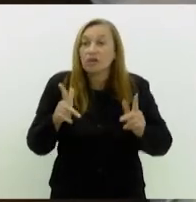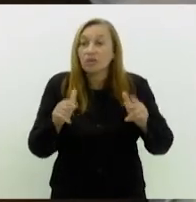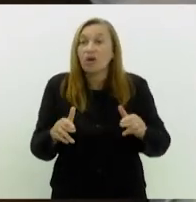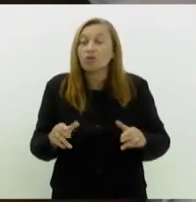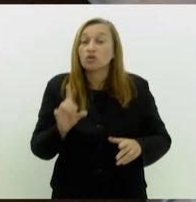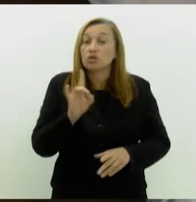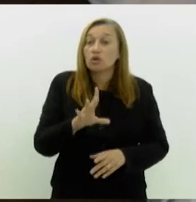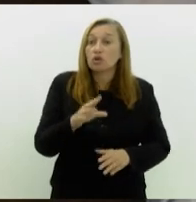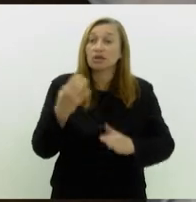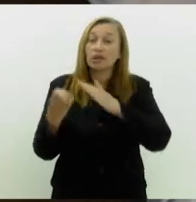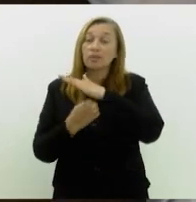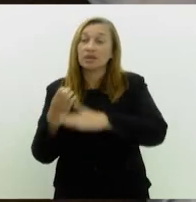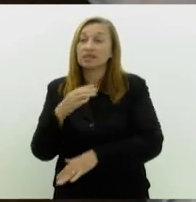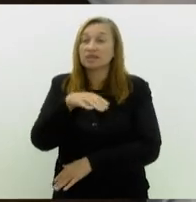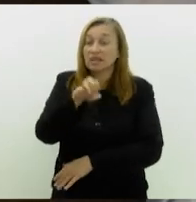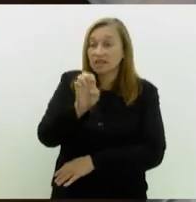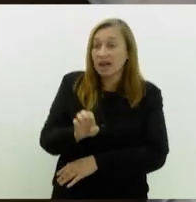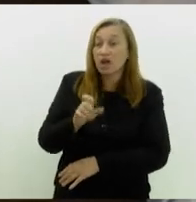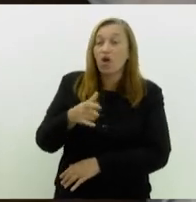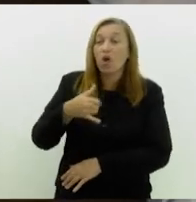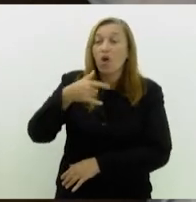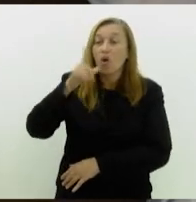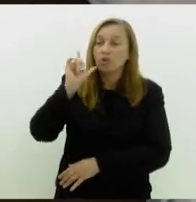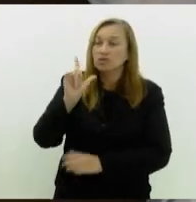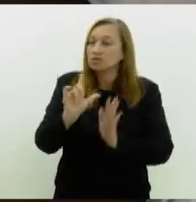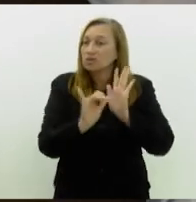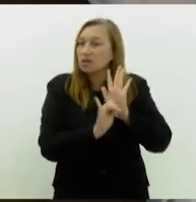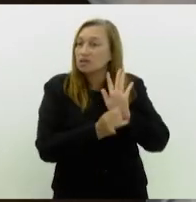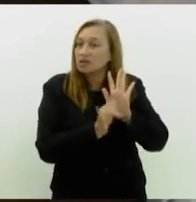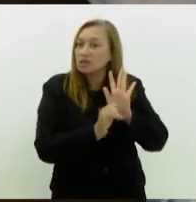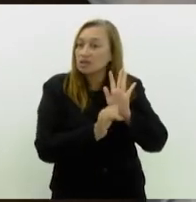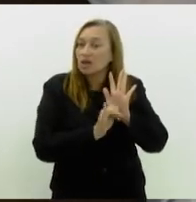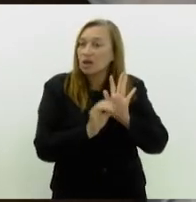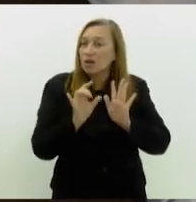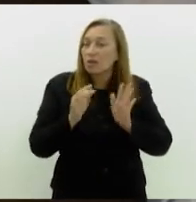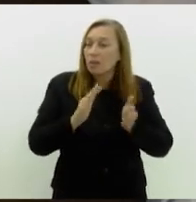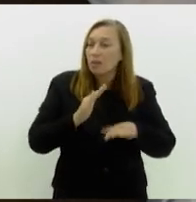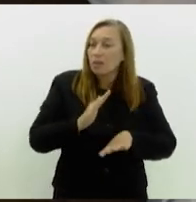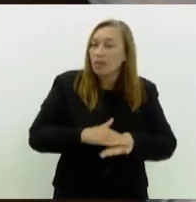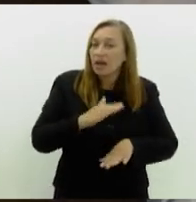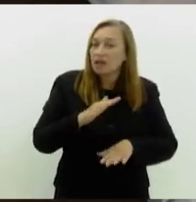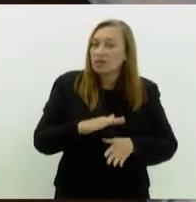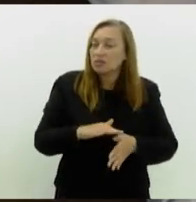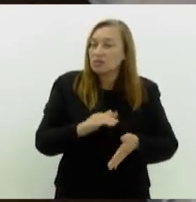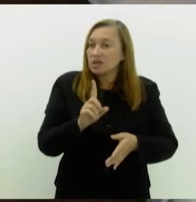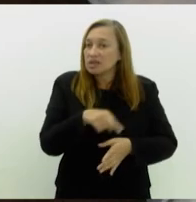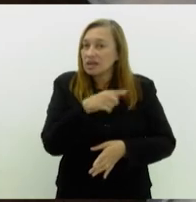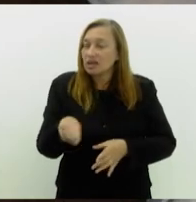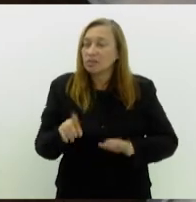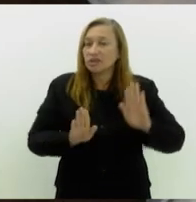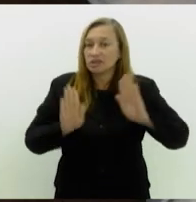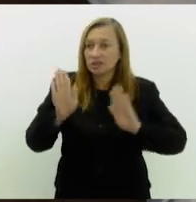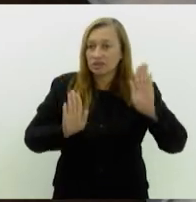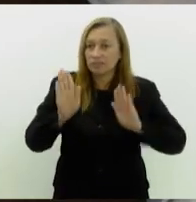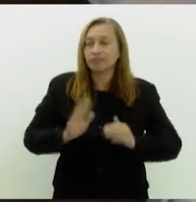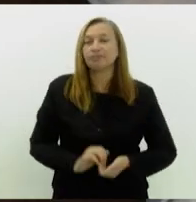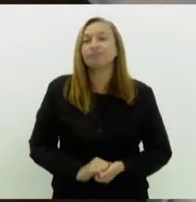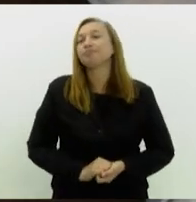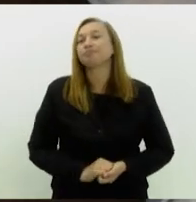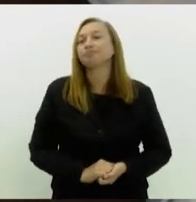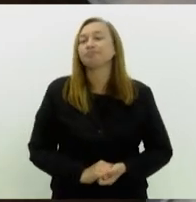naai ontem no Dio oficial foi publicado mais uma dispensa de licita Presidente mais uma dispensa